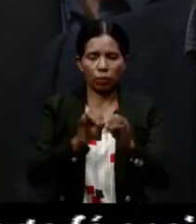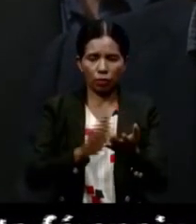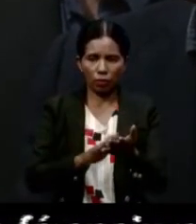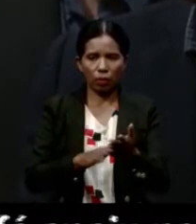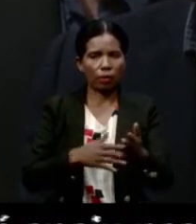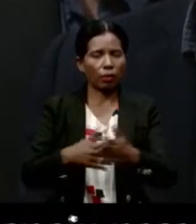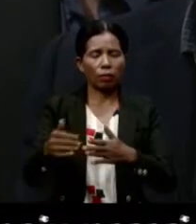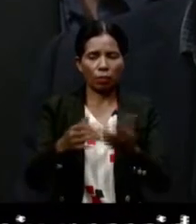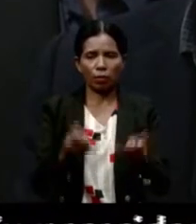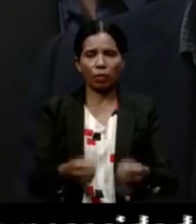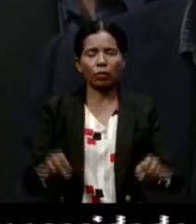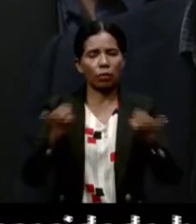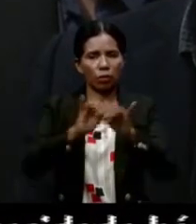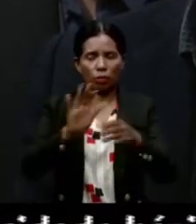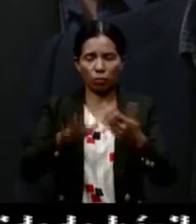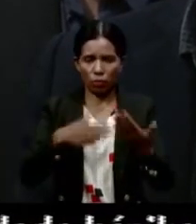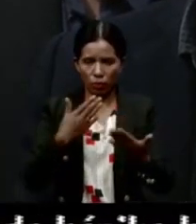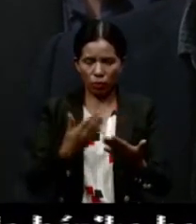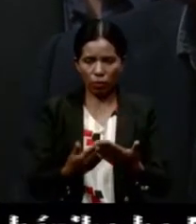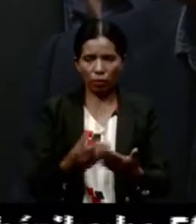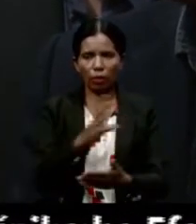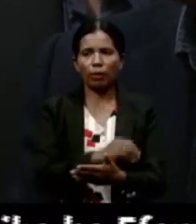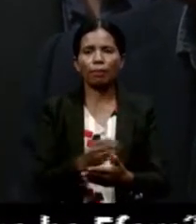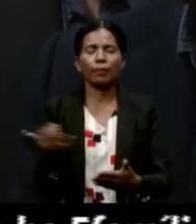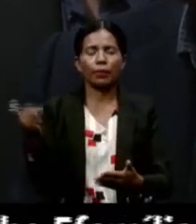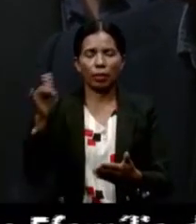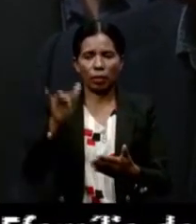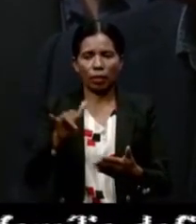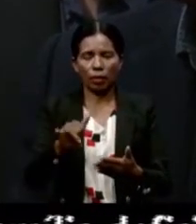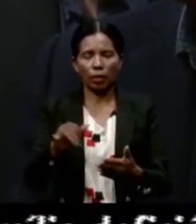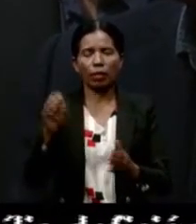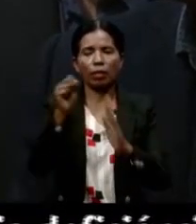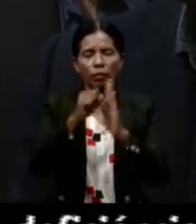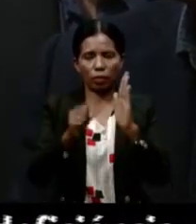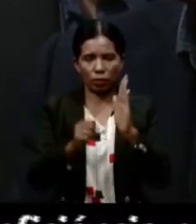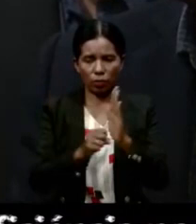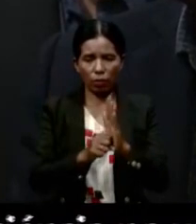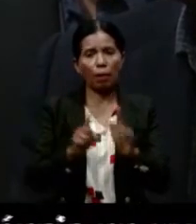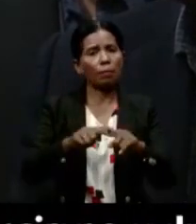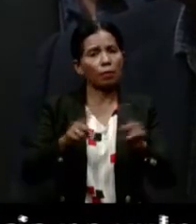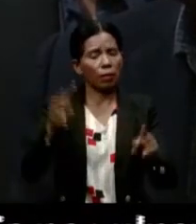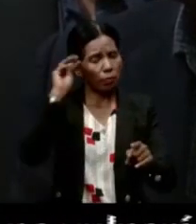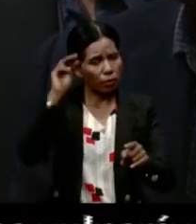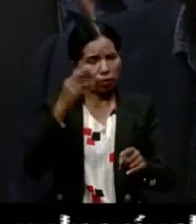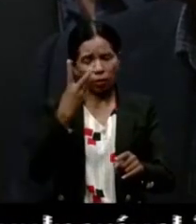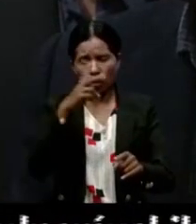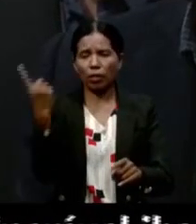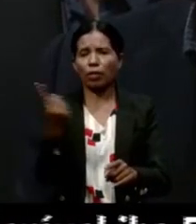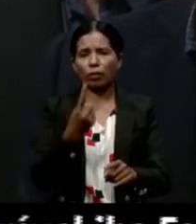Depende de cada isso, né? Se ele ia ser na regra rara, se ele ia ser na estatuta rara, mas bem, o Ministério controla o fato de